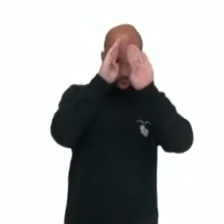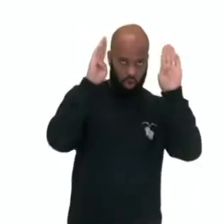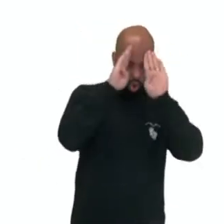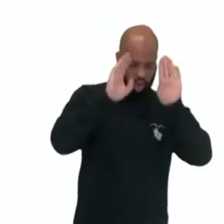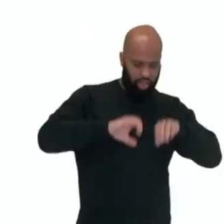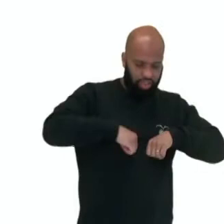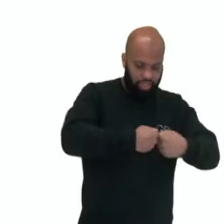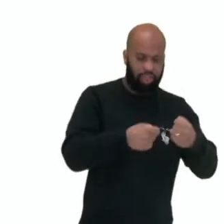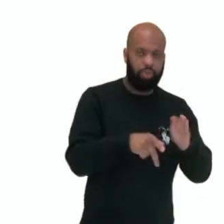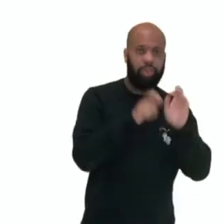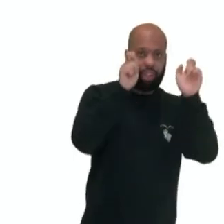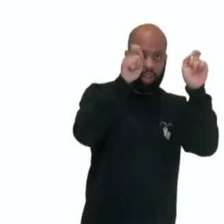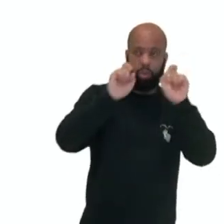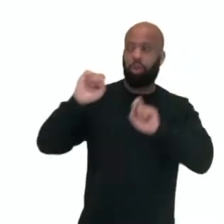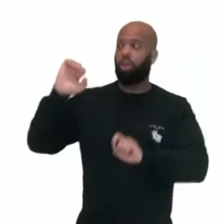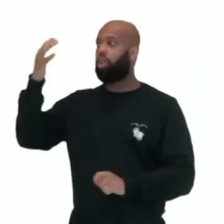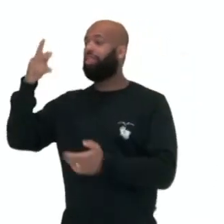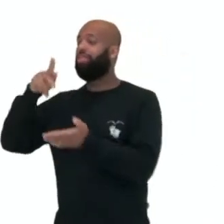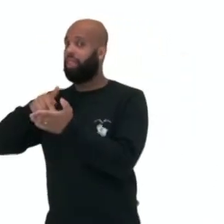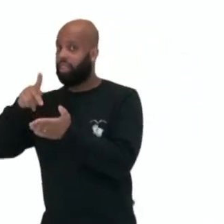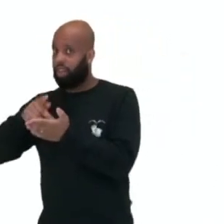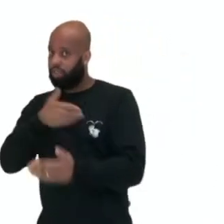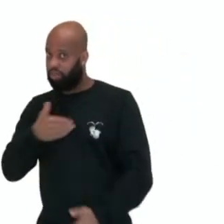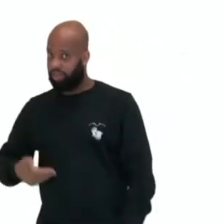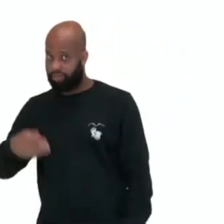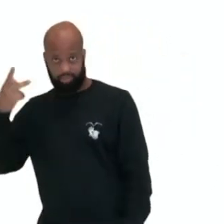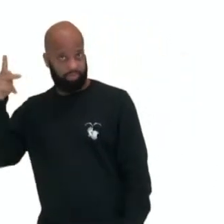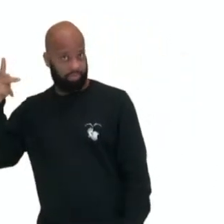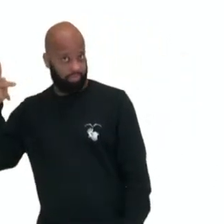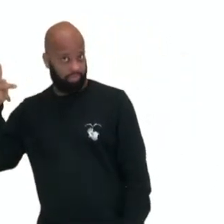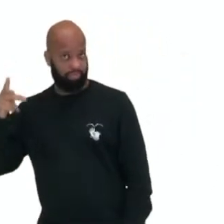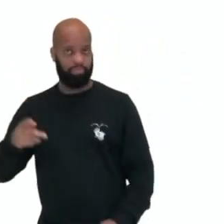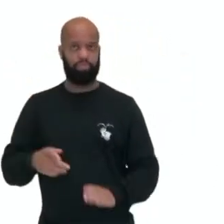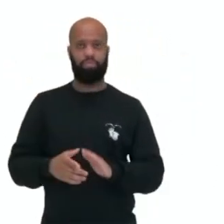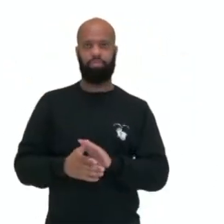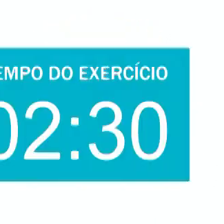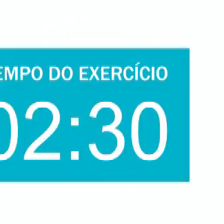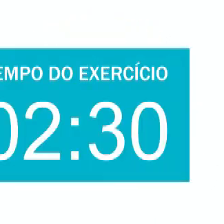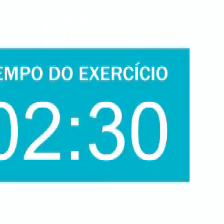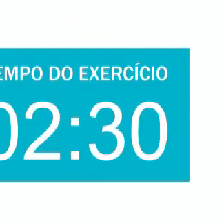campanha eleitoral e o que aconteceu durante seu governo?